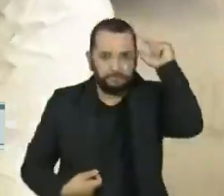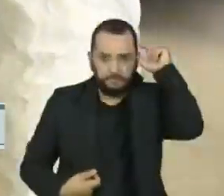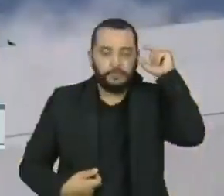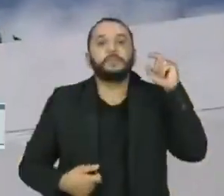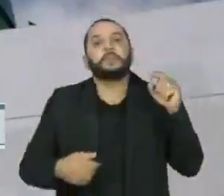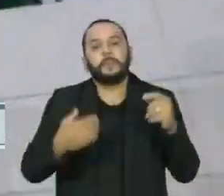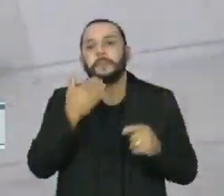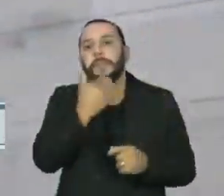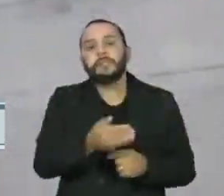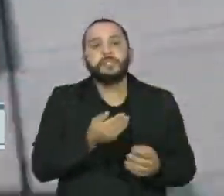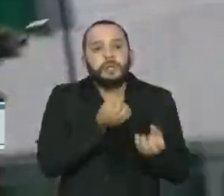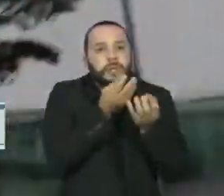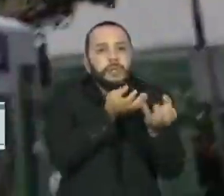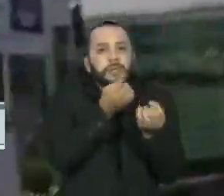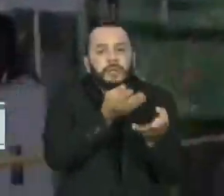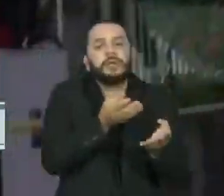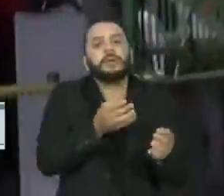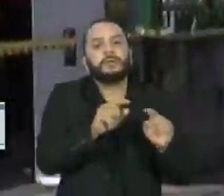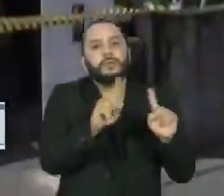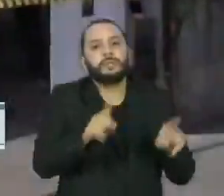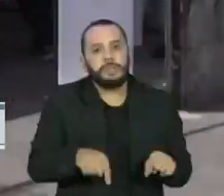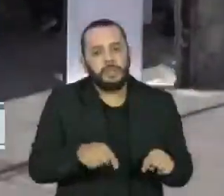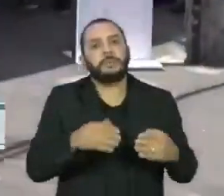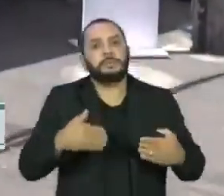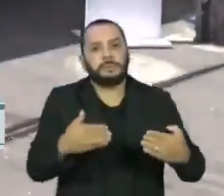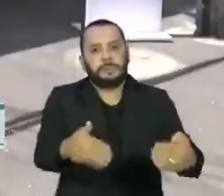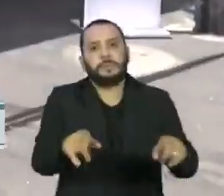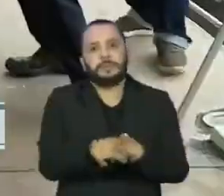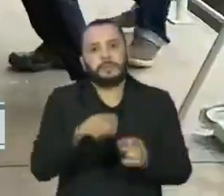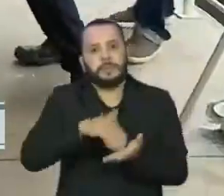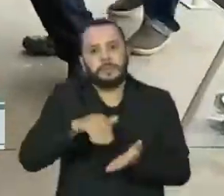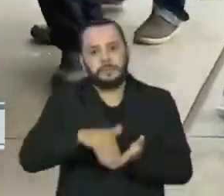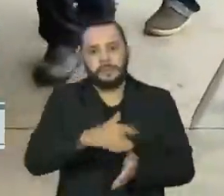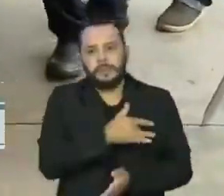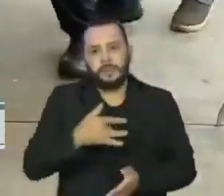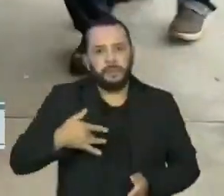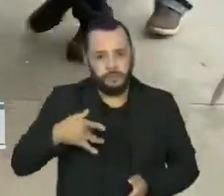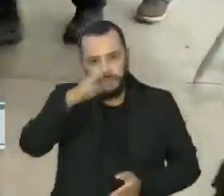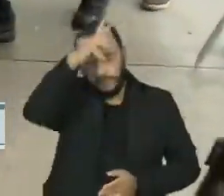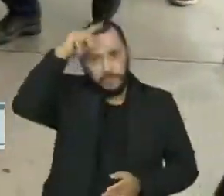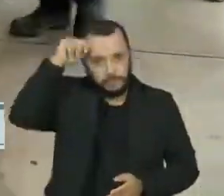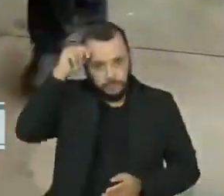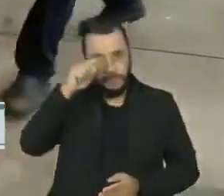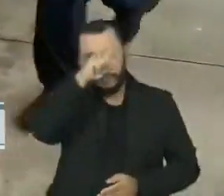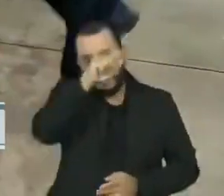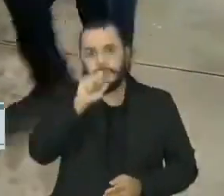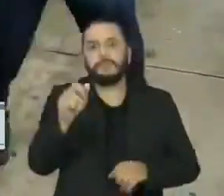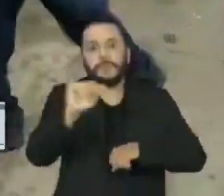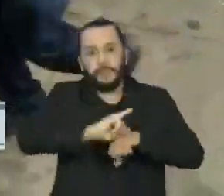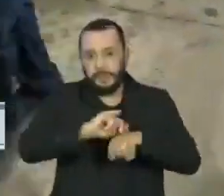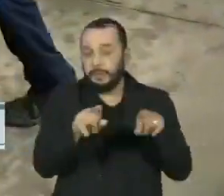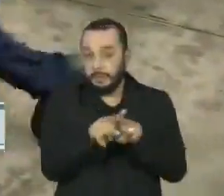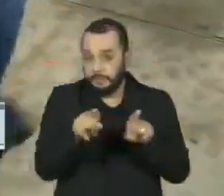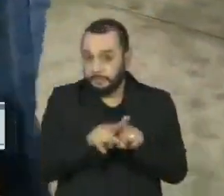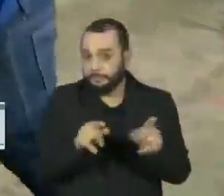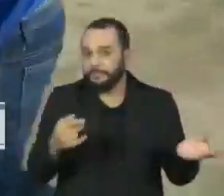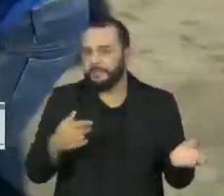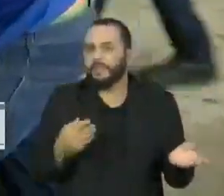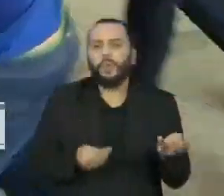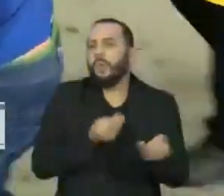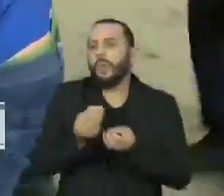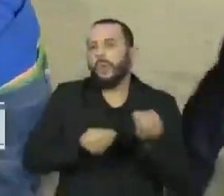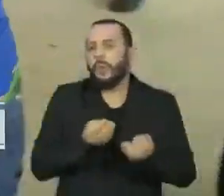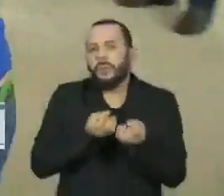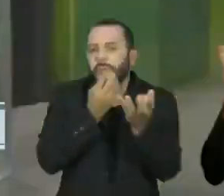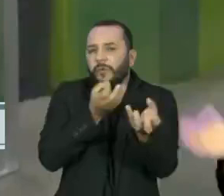do ministério e das secretarias de saúde do Amazonas e de Manaus o objetivo é apurar informações sobre fornecimento